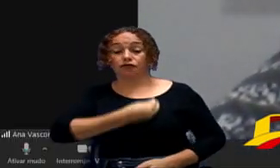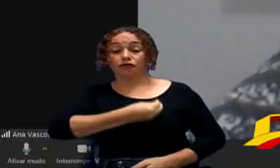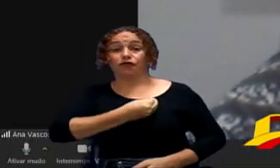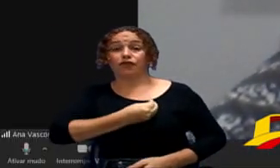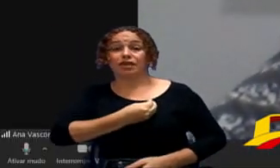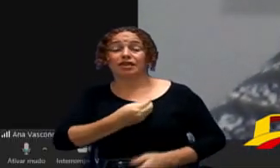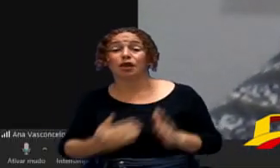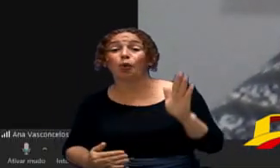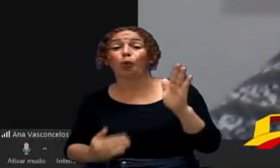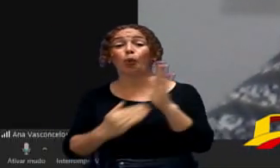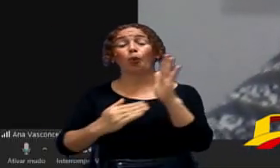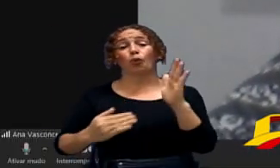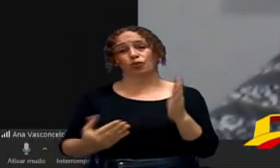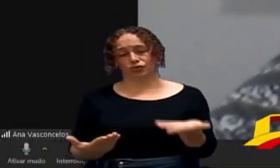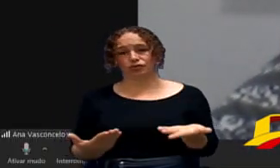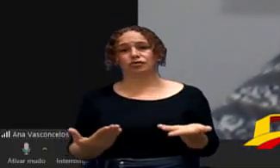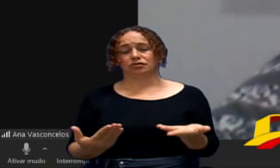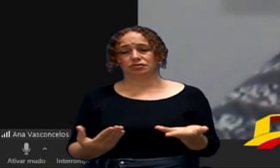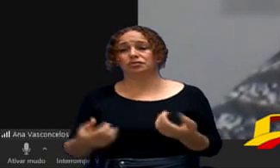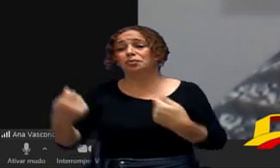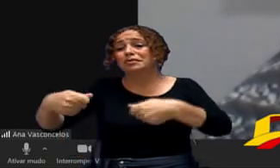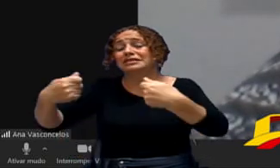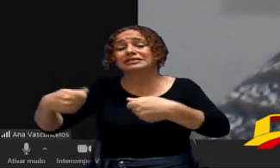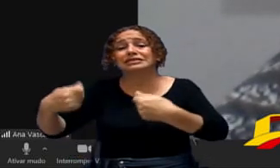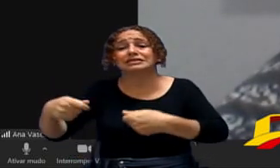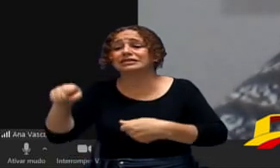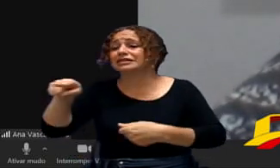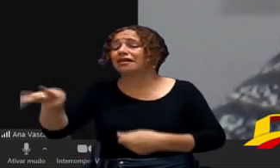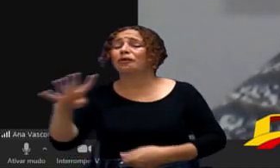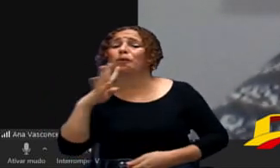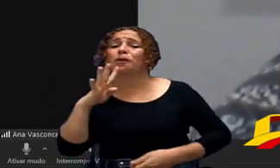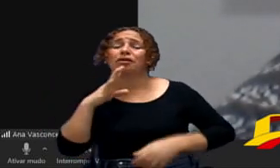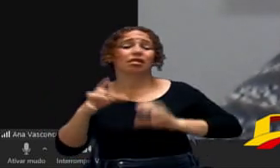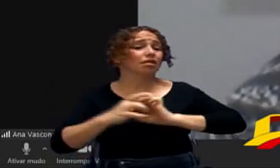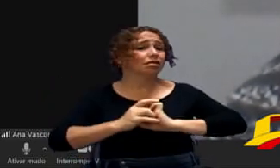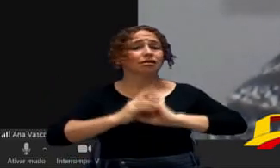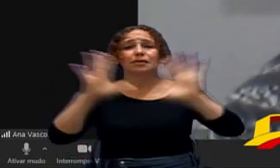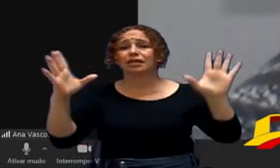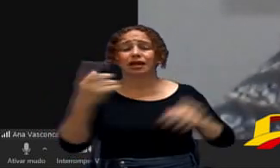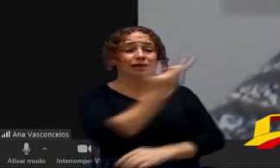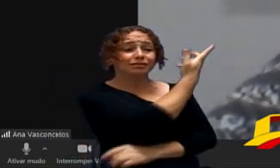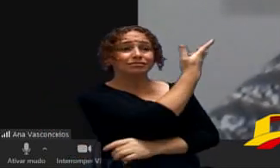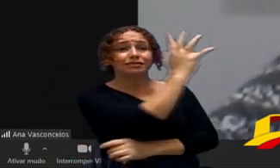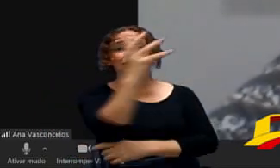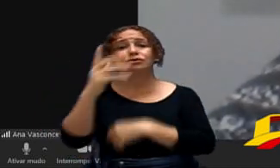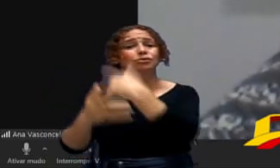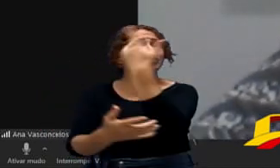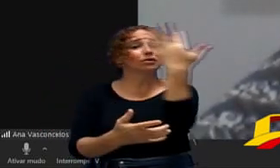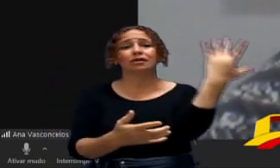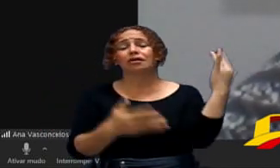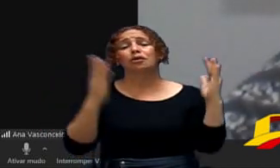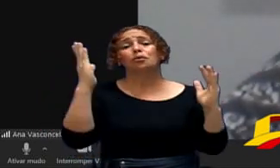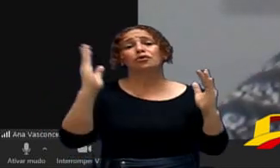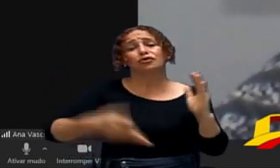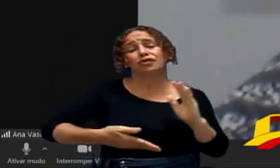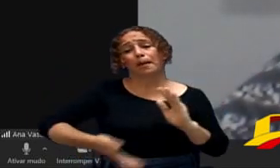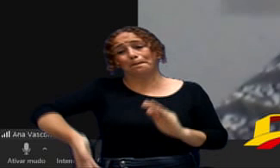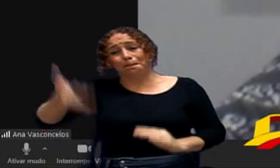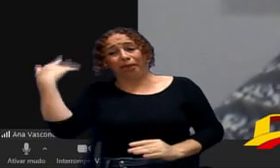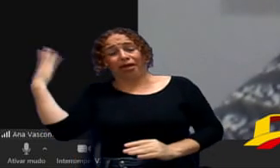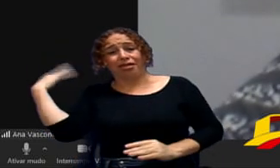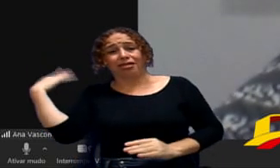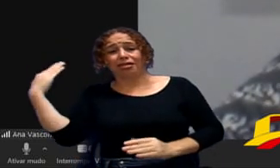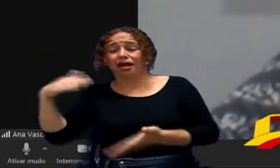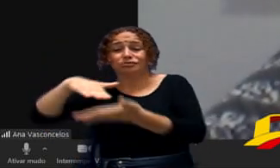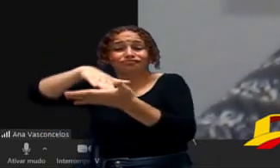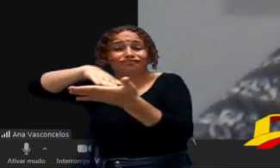Ele merece conhecer um pouco da liberdade. Ele merece conhecer a natureza que foi tirada quando ele foi colocado em